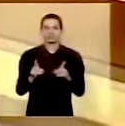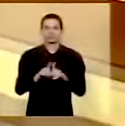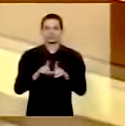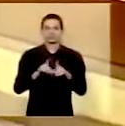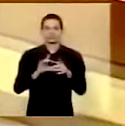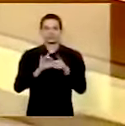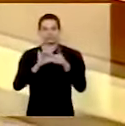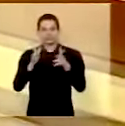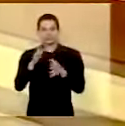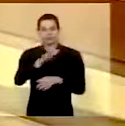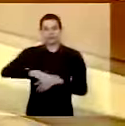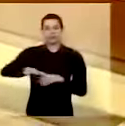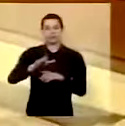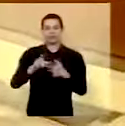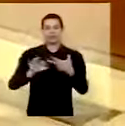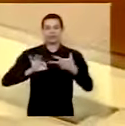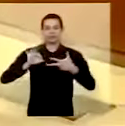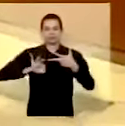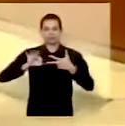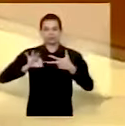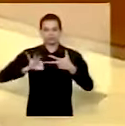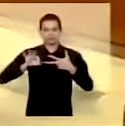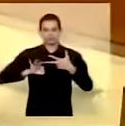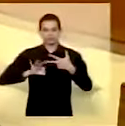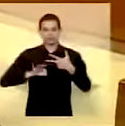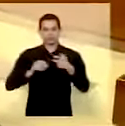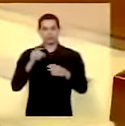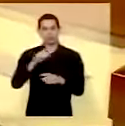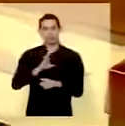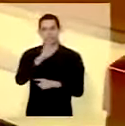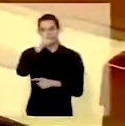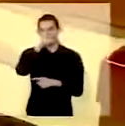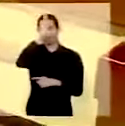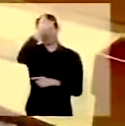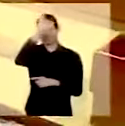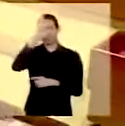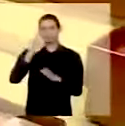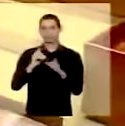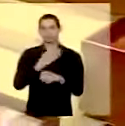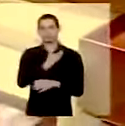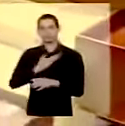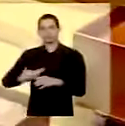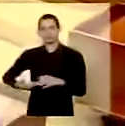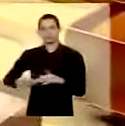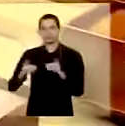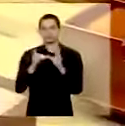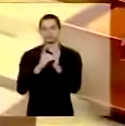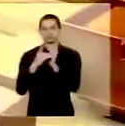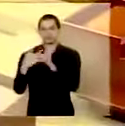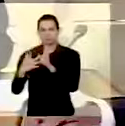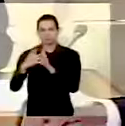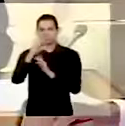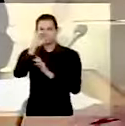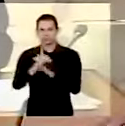do Judiciário é o pilar do Estado democrático de direito, marco civilizatório,